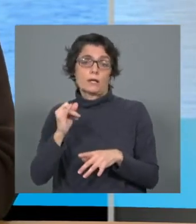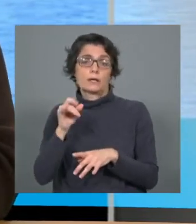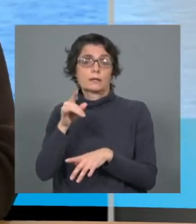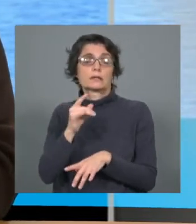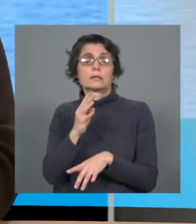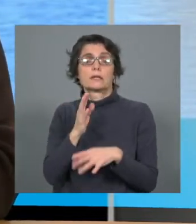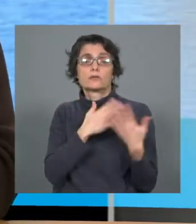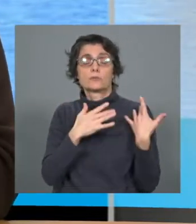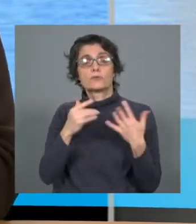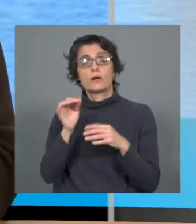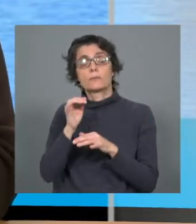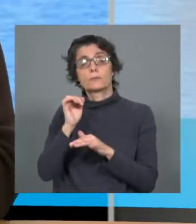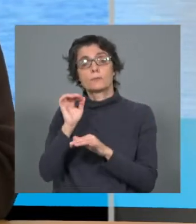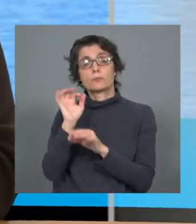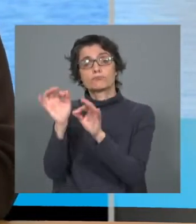apontou as